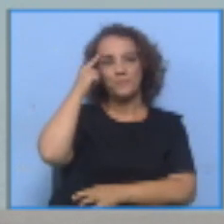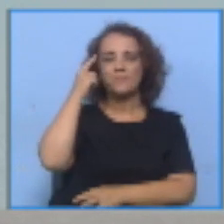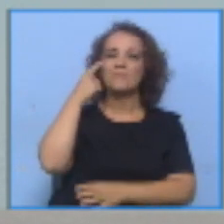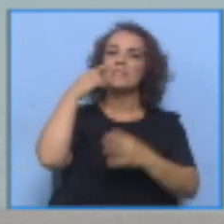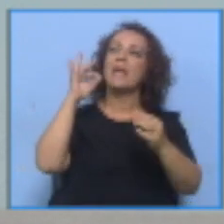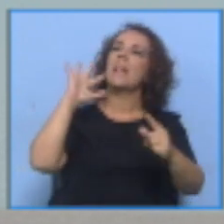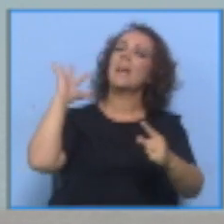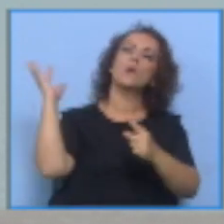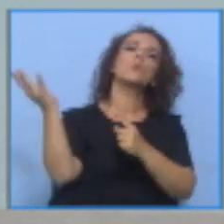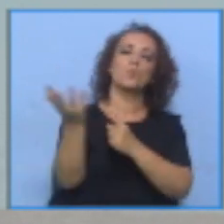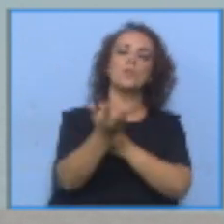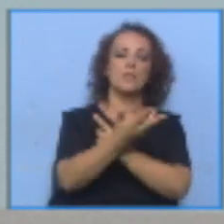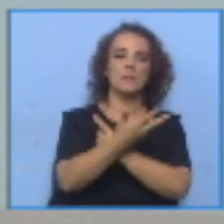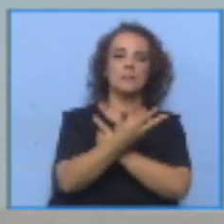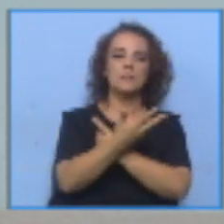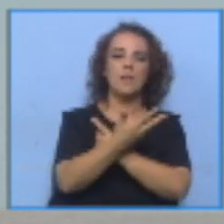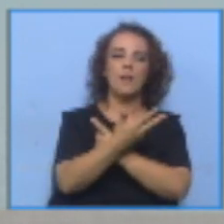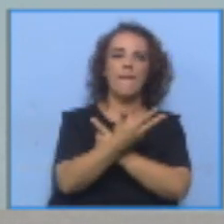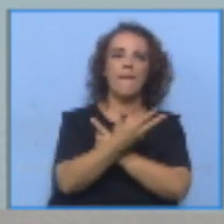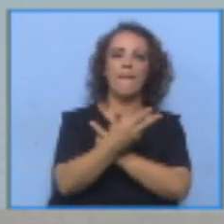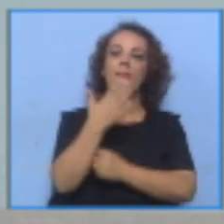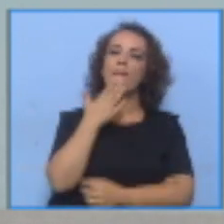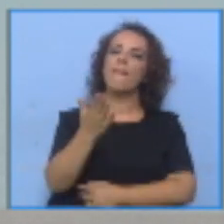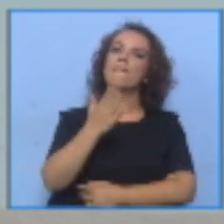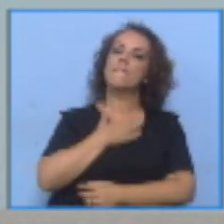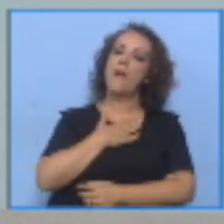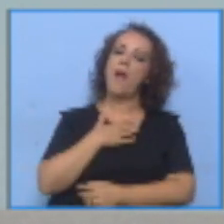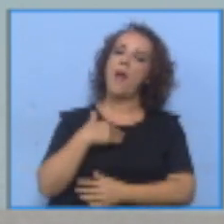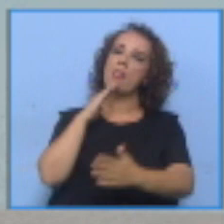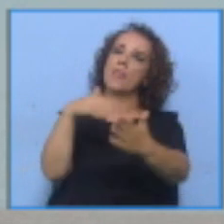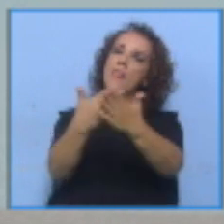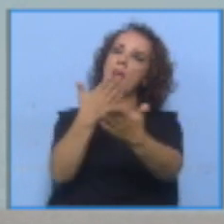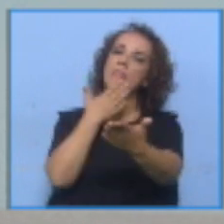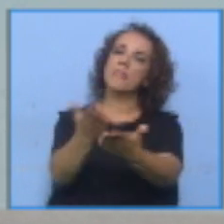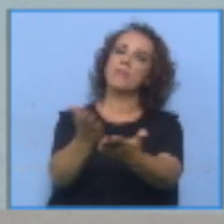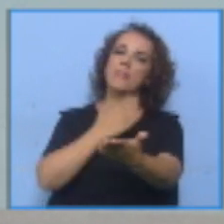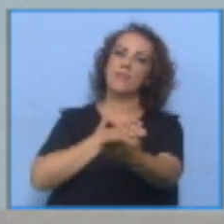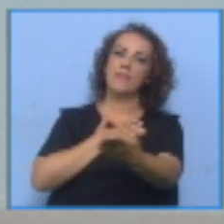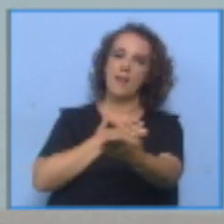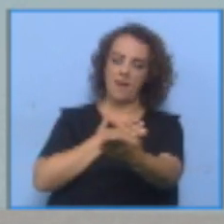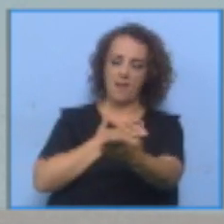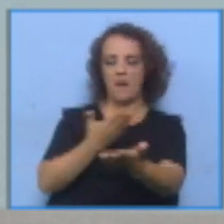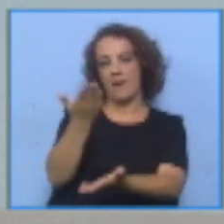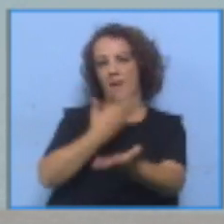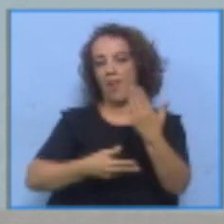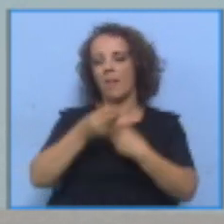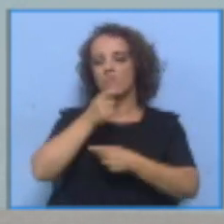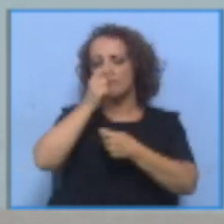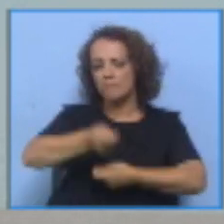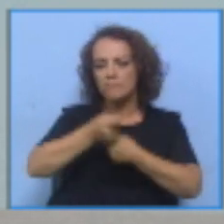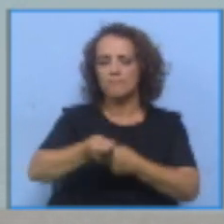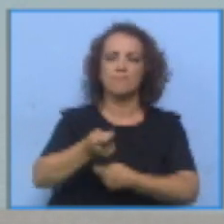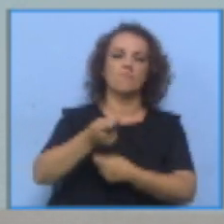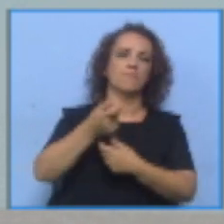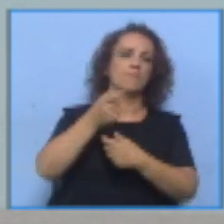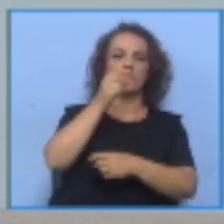natureza está para eu partilhar com ela e ela partilha comigo os frutos que tenho, os frutos da terra, seja